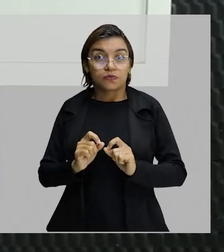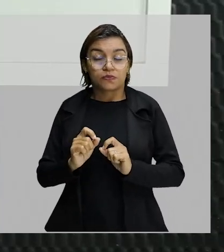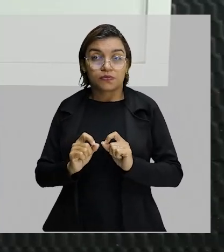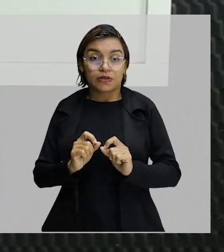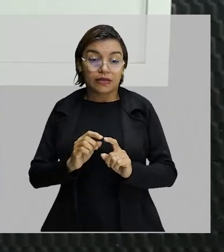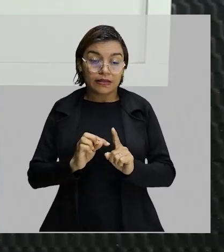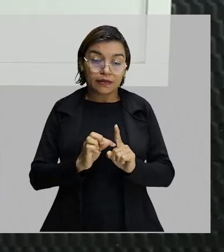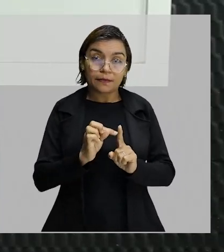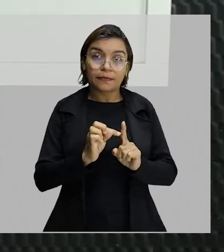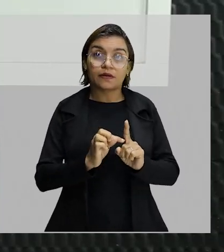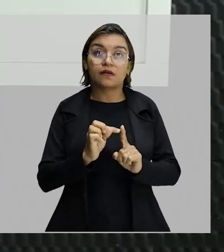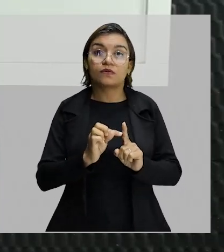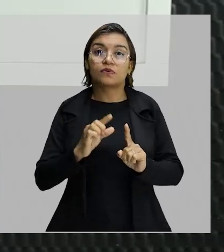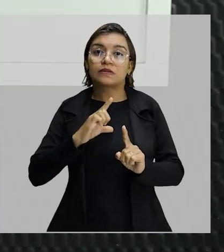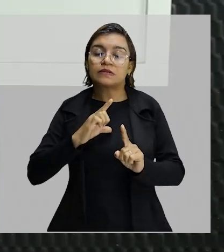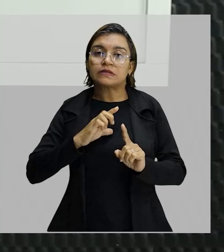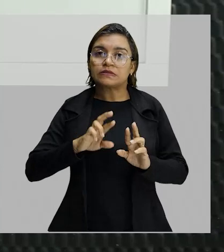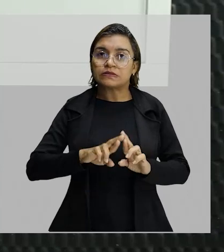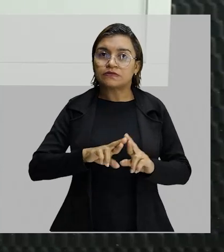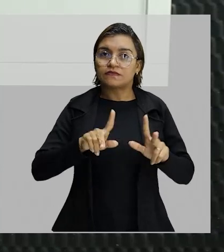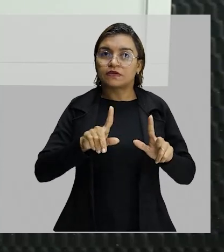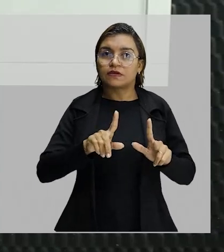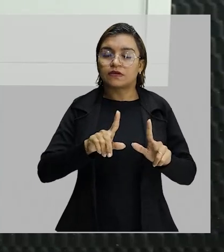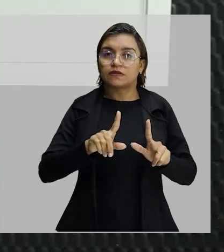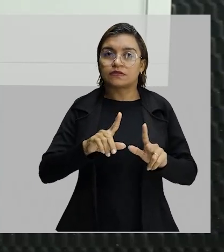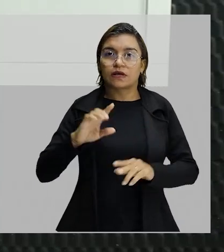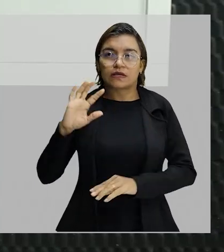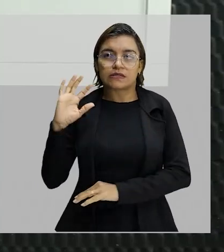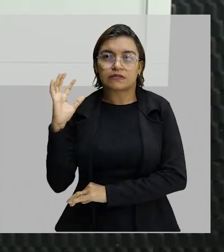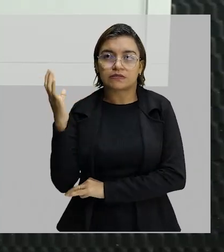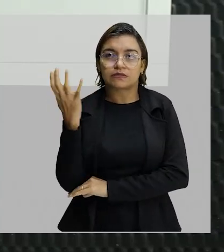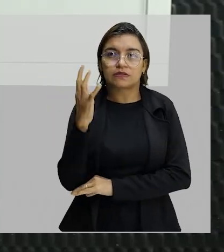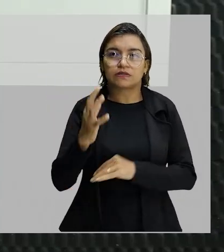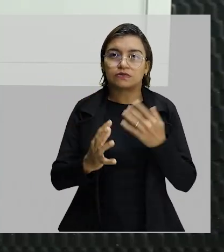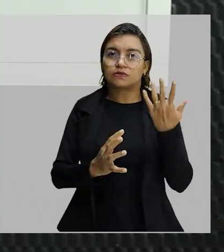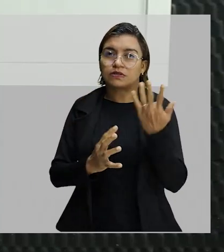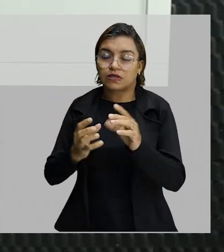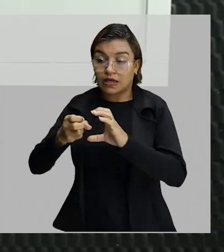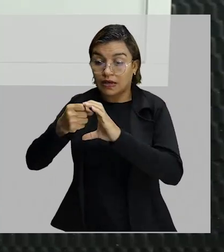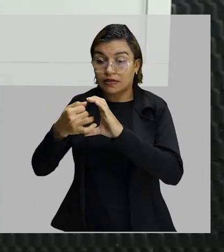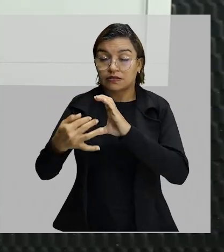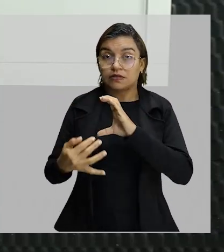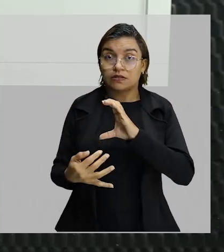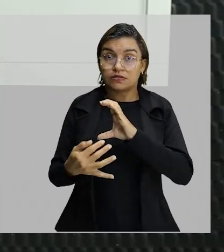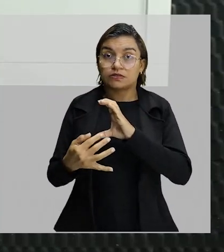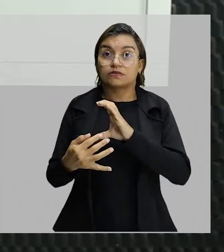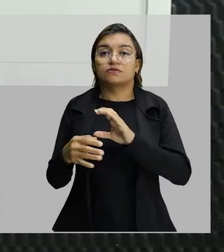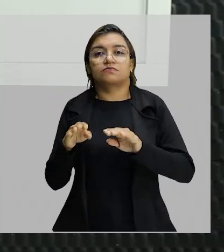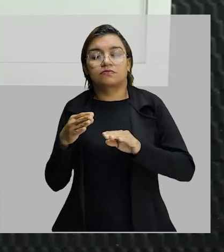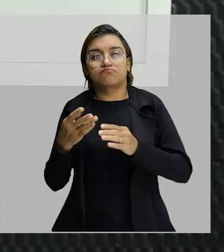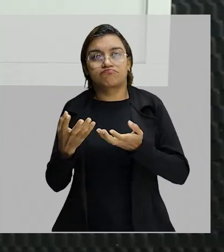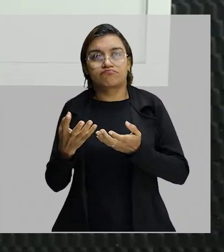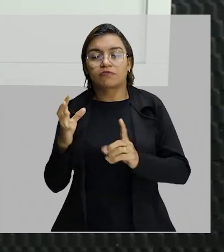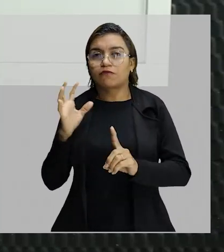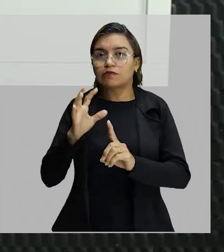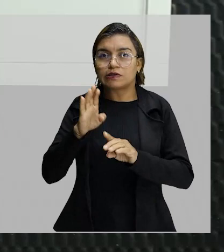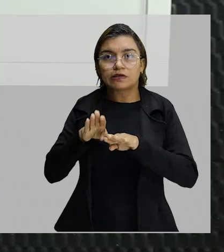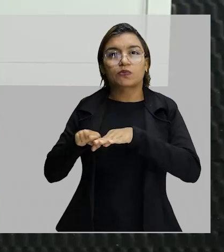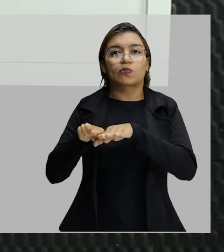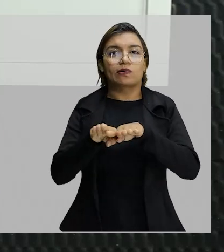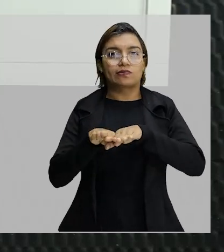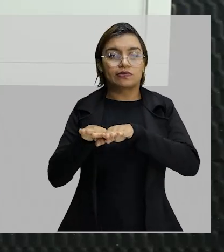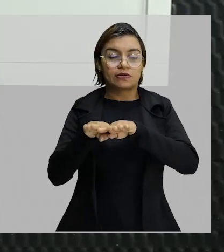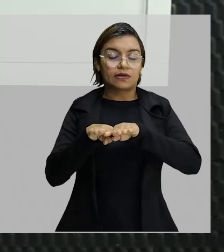de temperatura, a natureza ela tem essa característica de querer igualar as coisas, né?